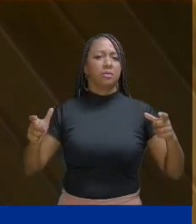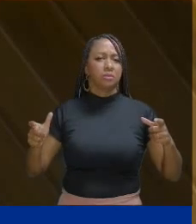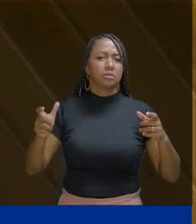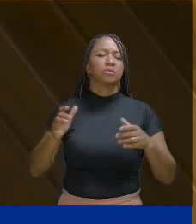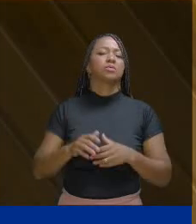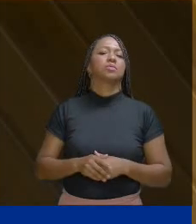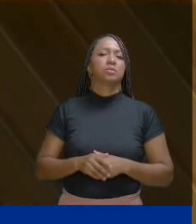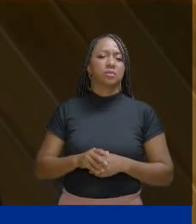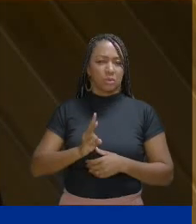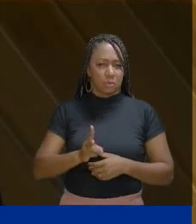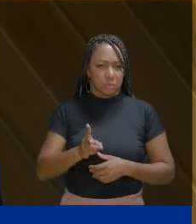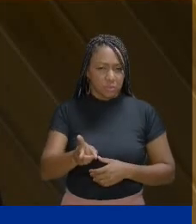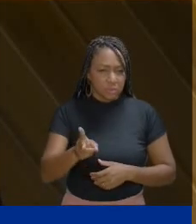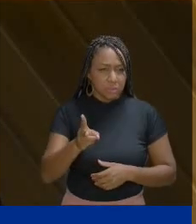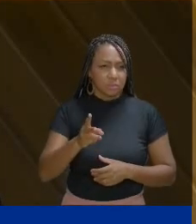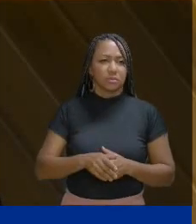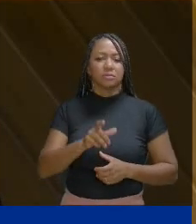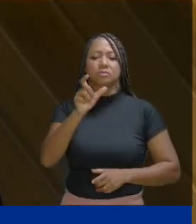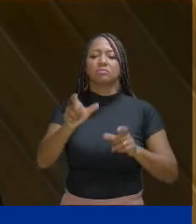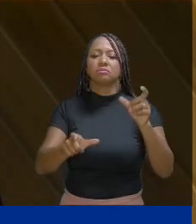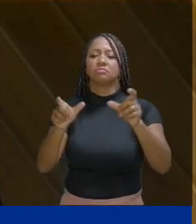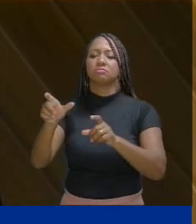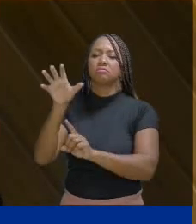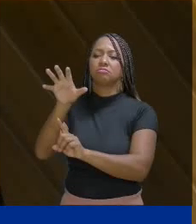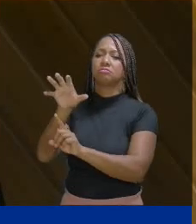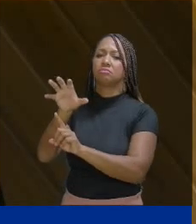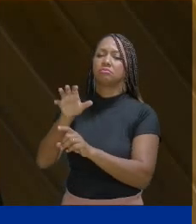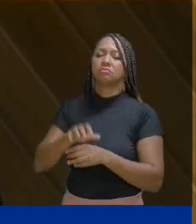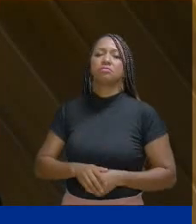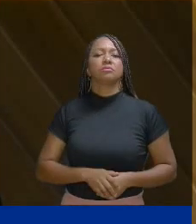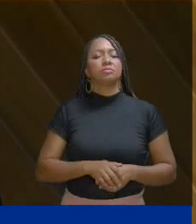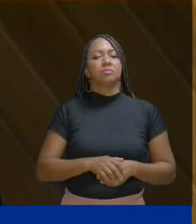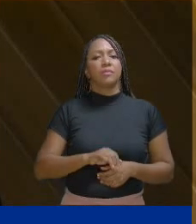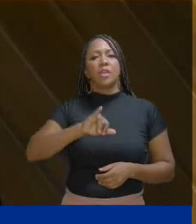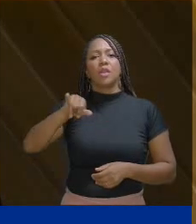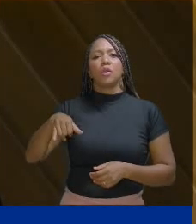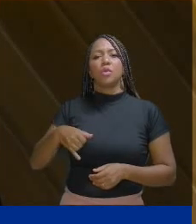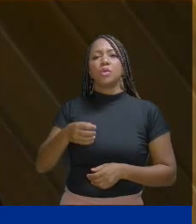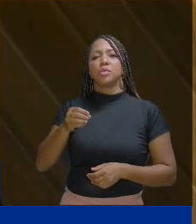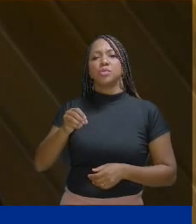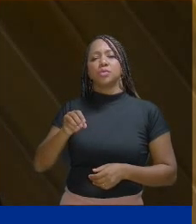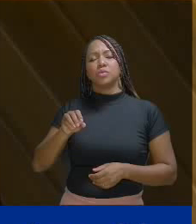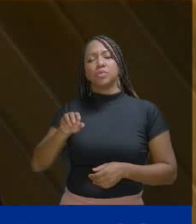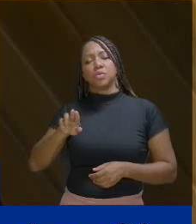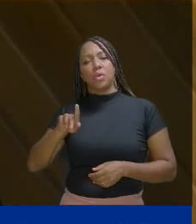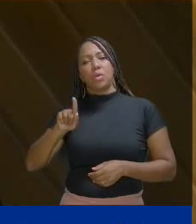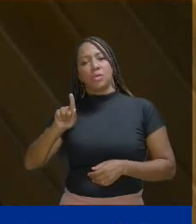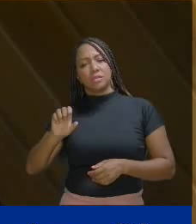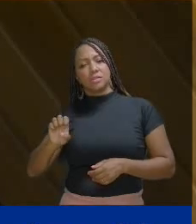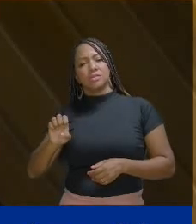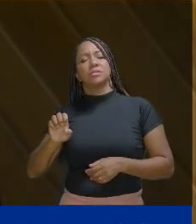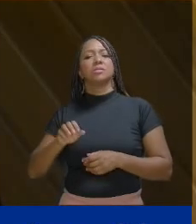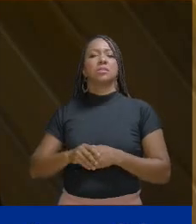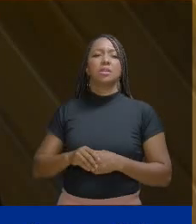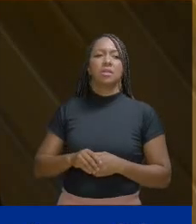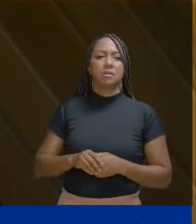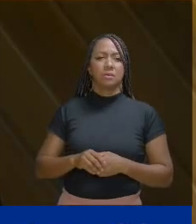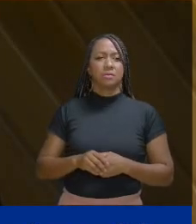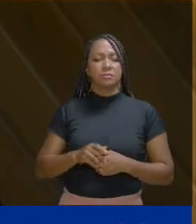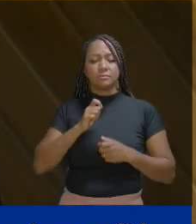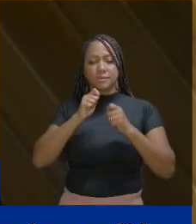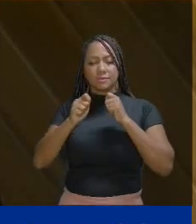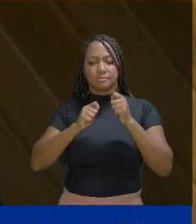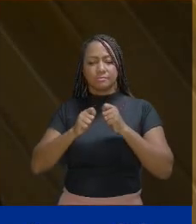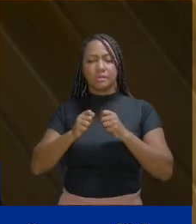ao aliciamento contínuo de eleitores. Jorge Amanajás, por sua vez, afirmou que dos depoimentos colhidos,